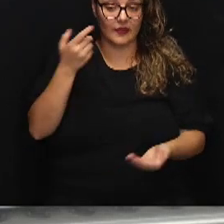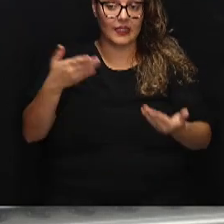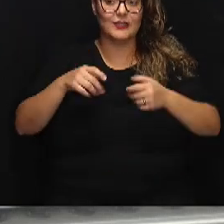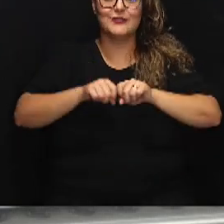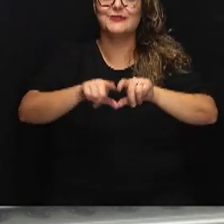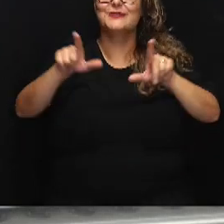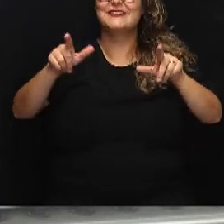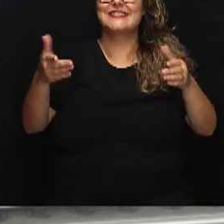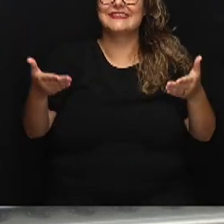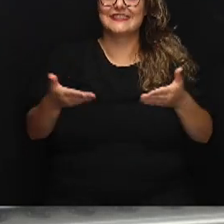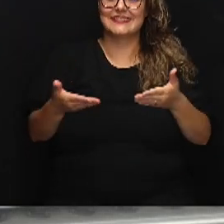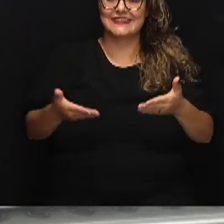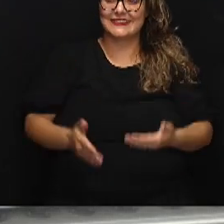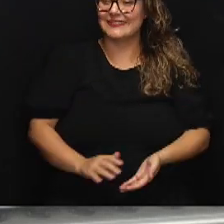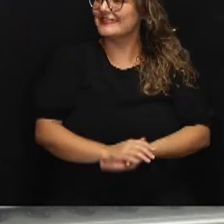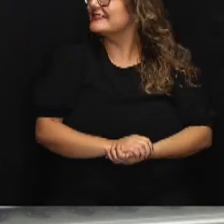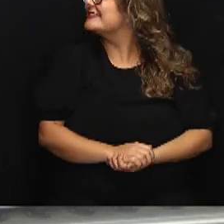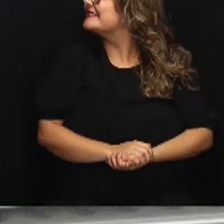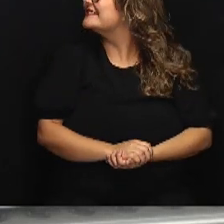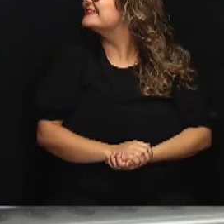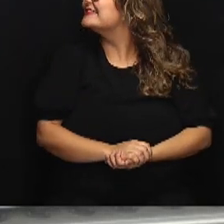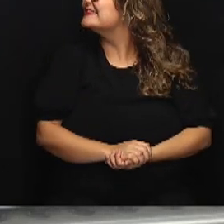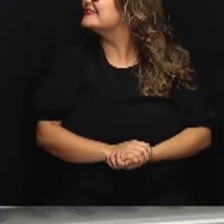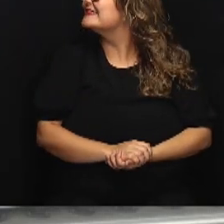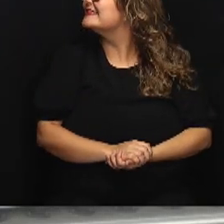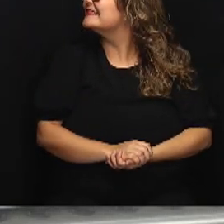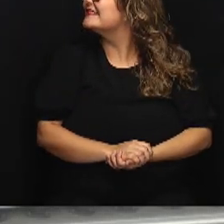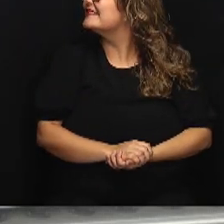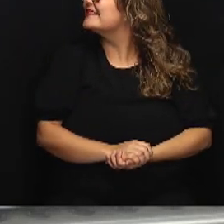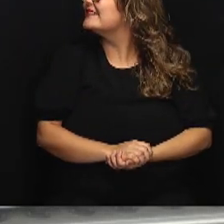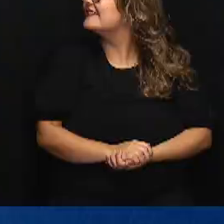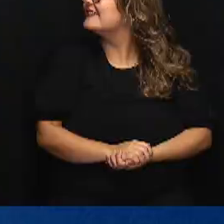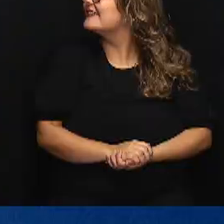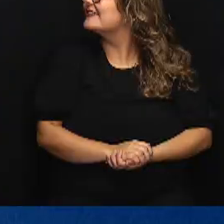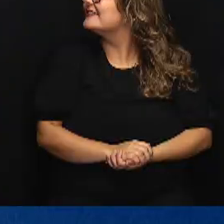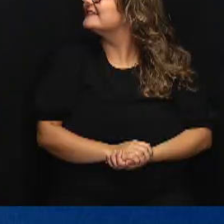de agora os destaques de hoje.